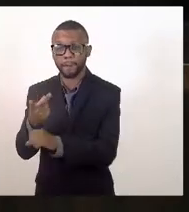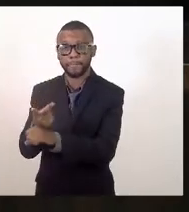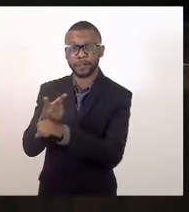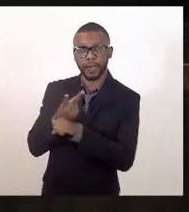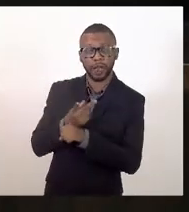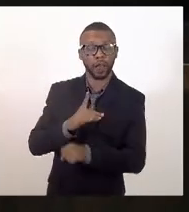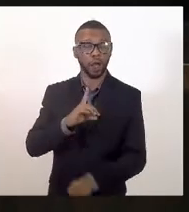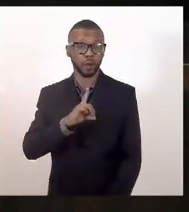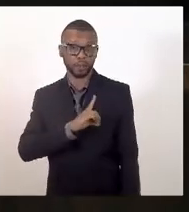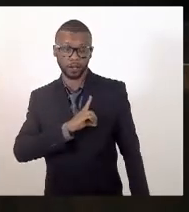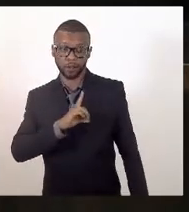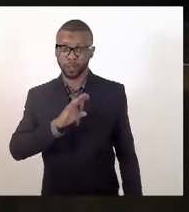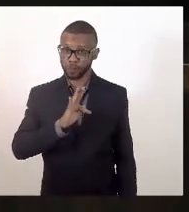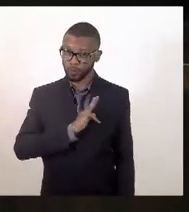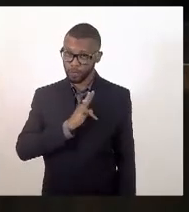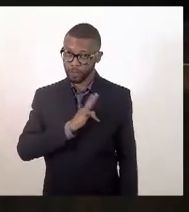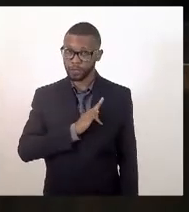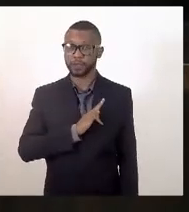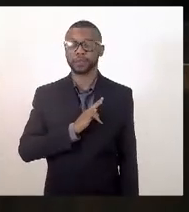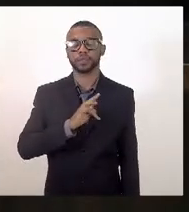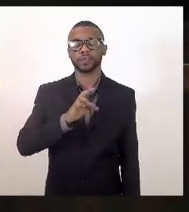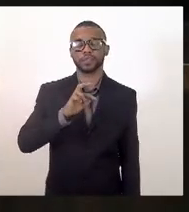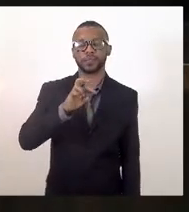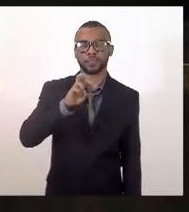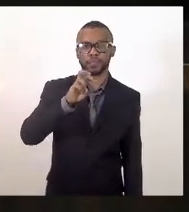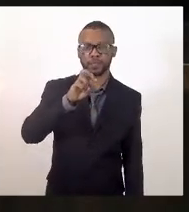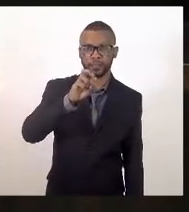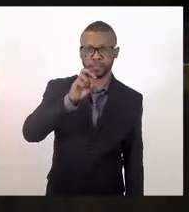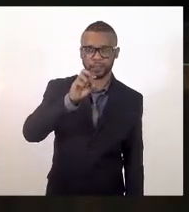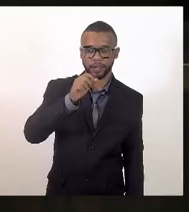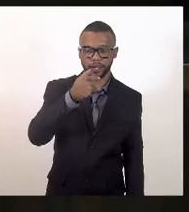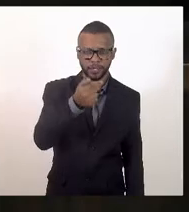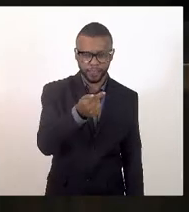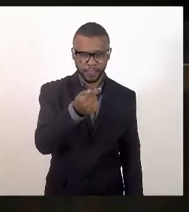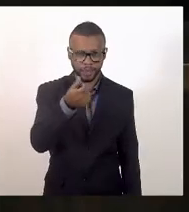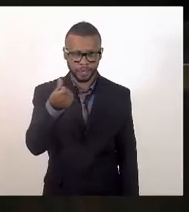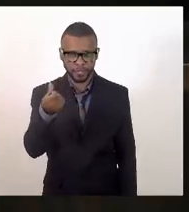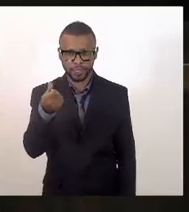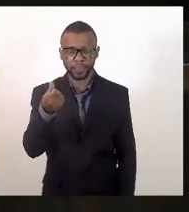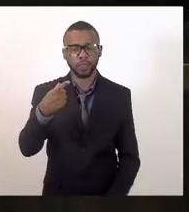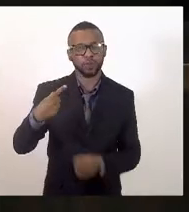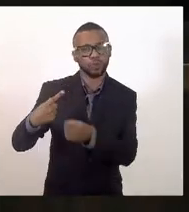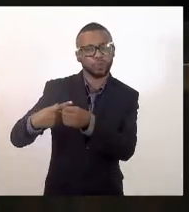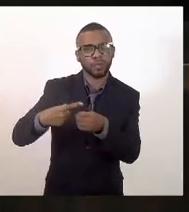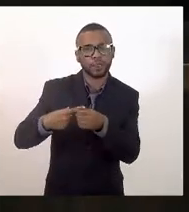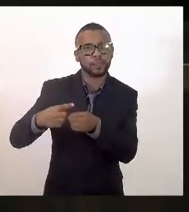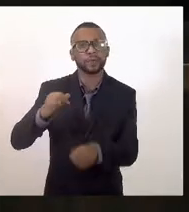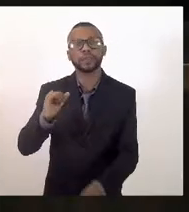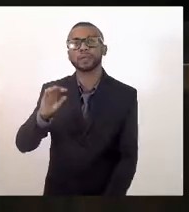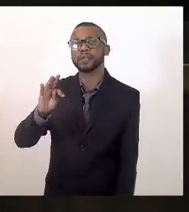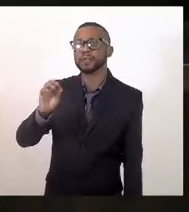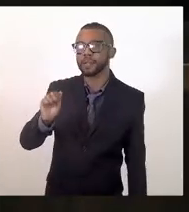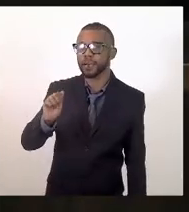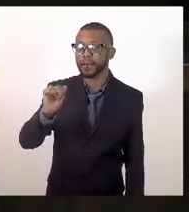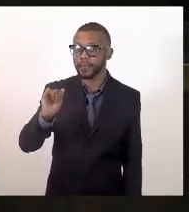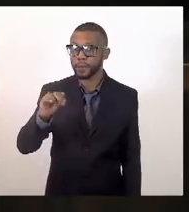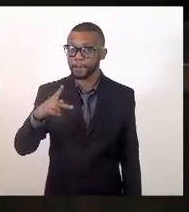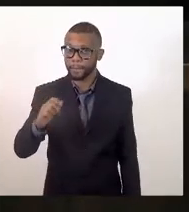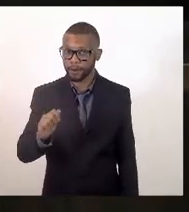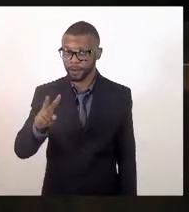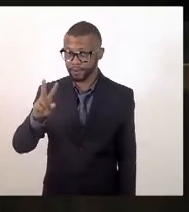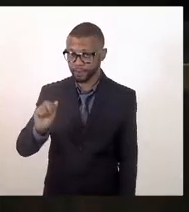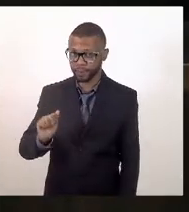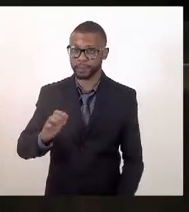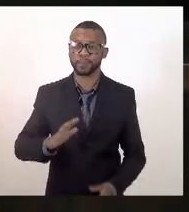da 76ª DP de Itaipava, doutor Ney José Ramos Loureiro.